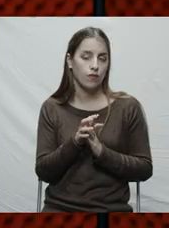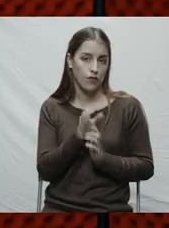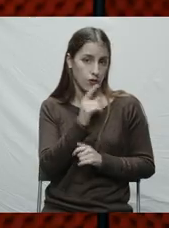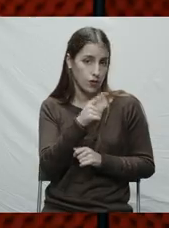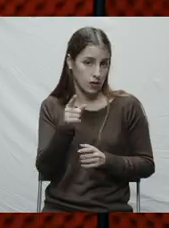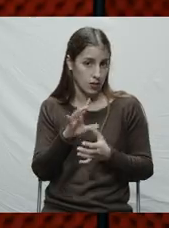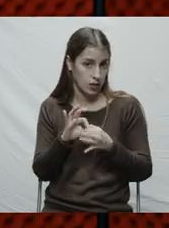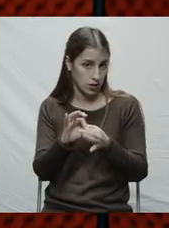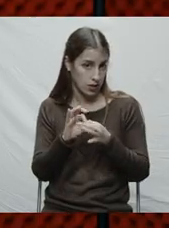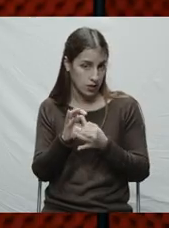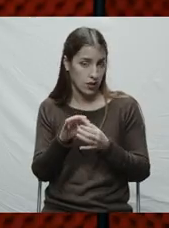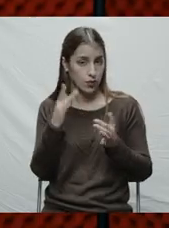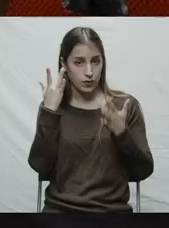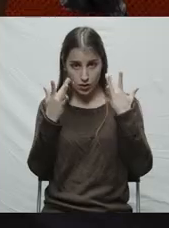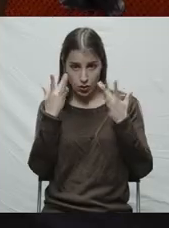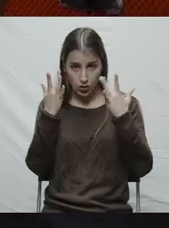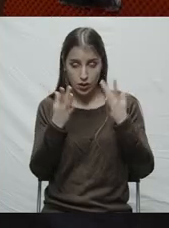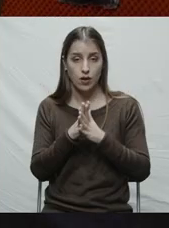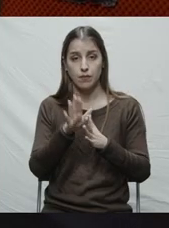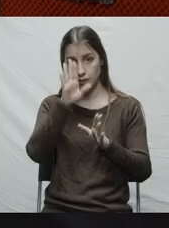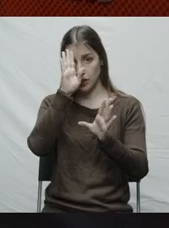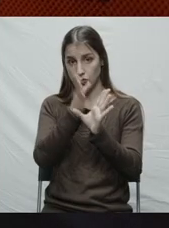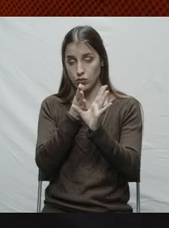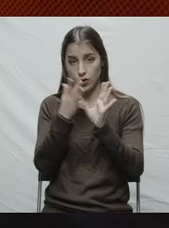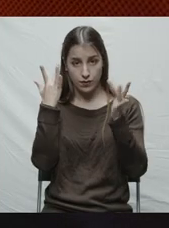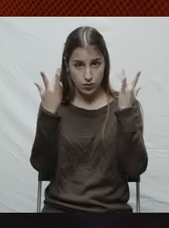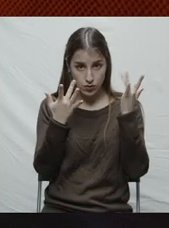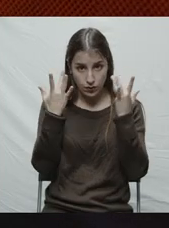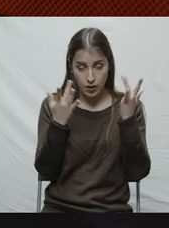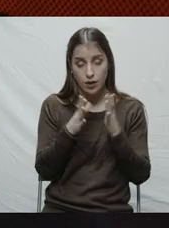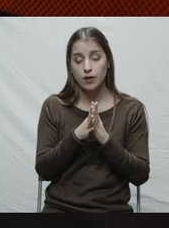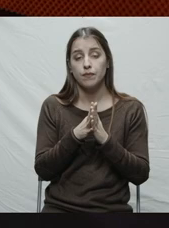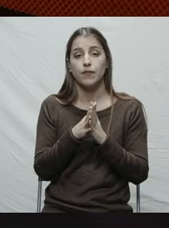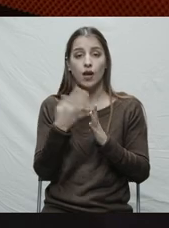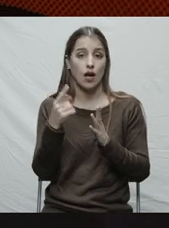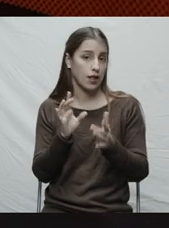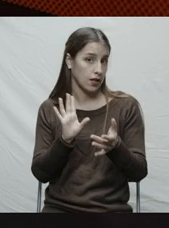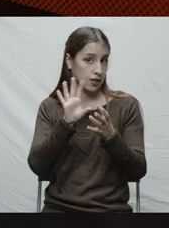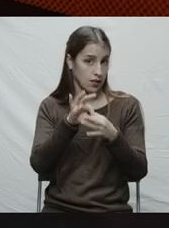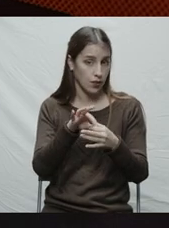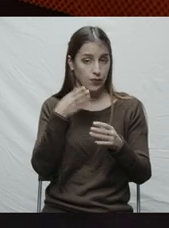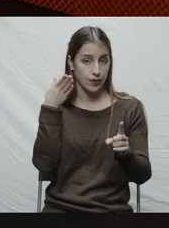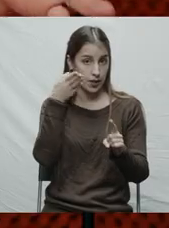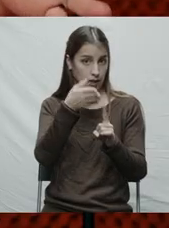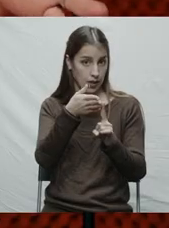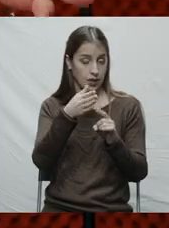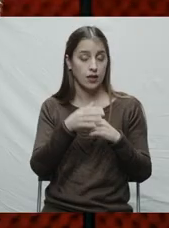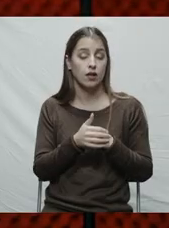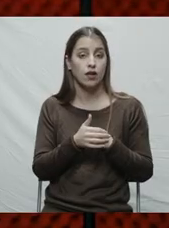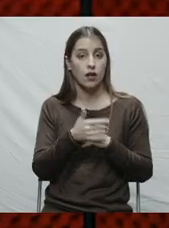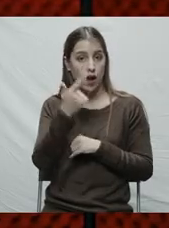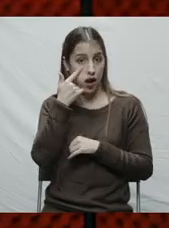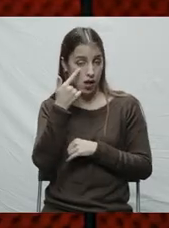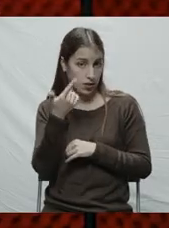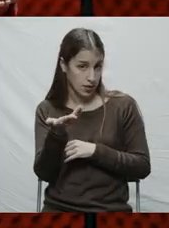que têm uma ligação, como dizia, teórica, não é? Da psicologia, da filosofia. Depois há uma ligação direta nesta